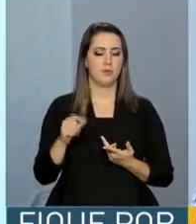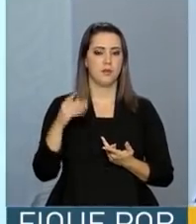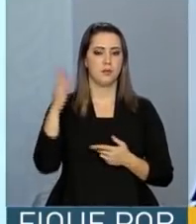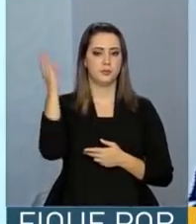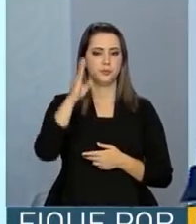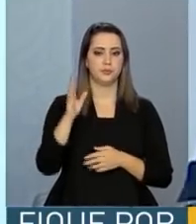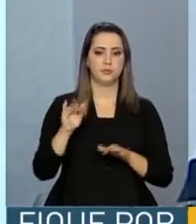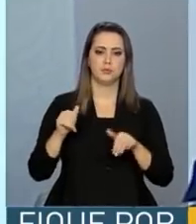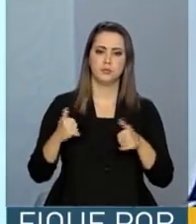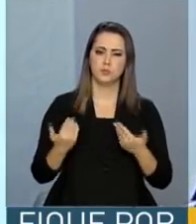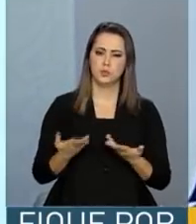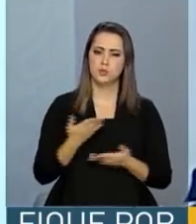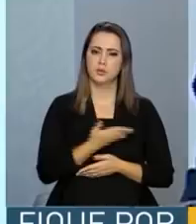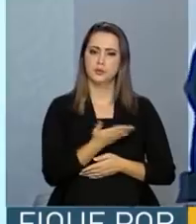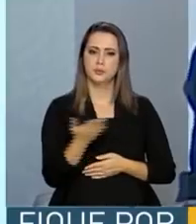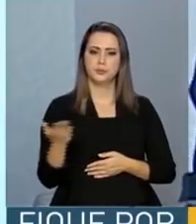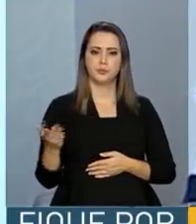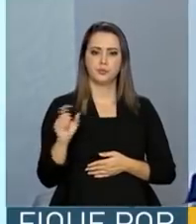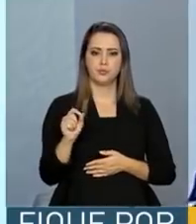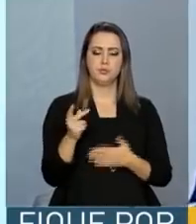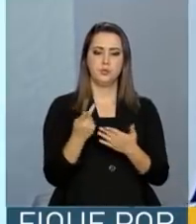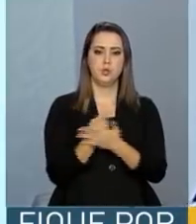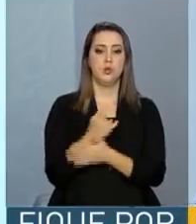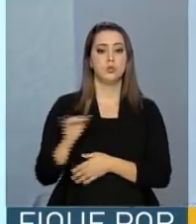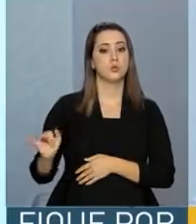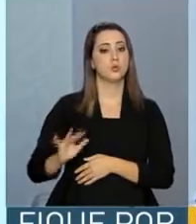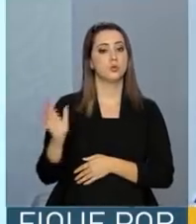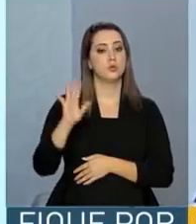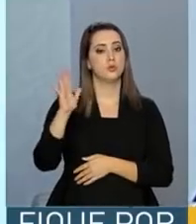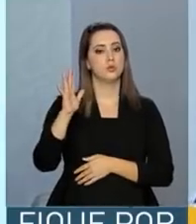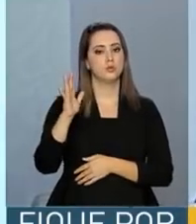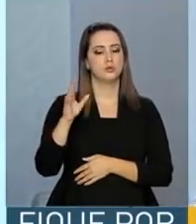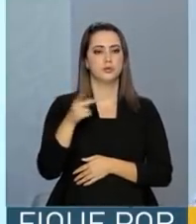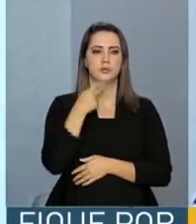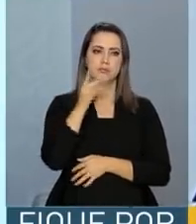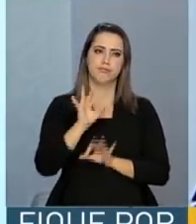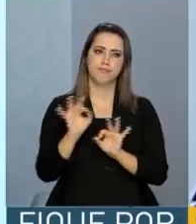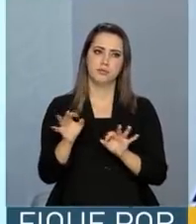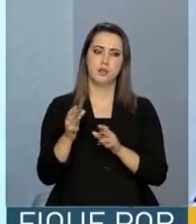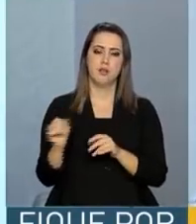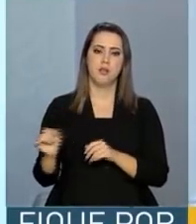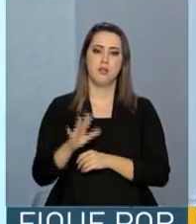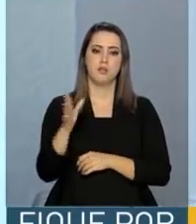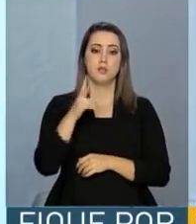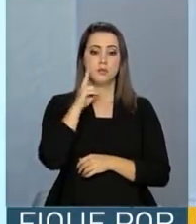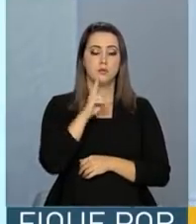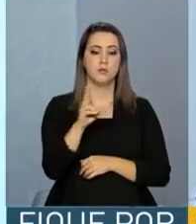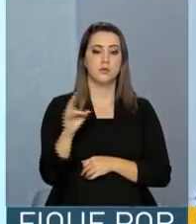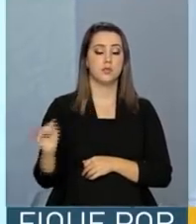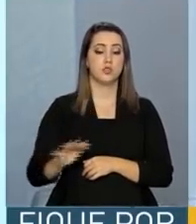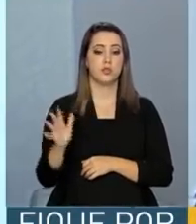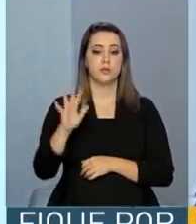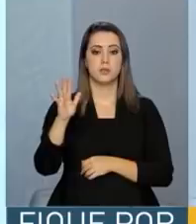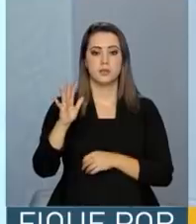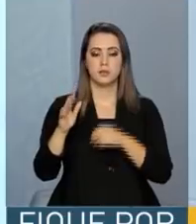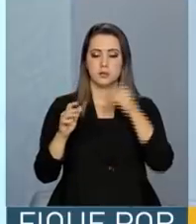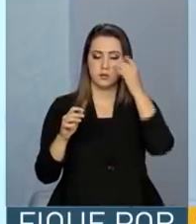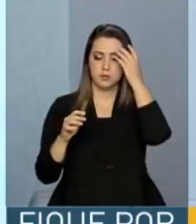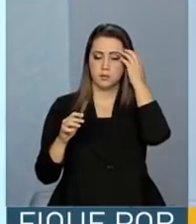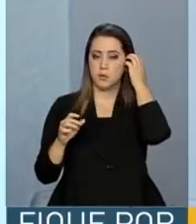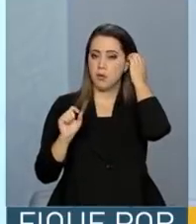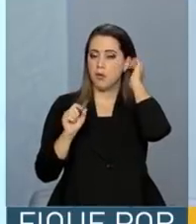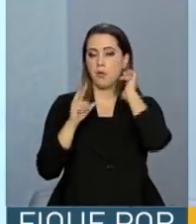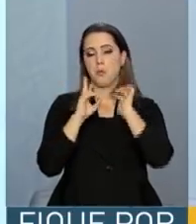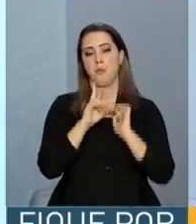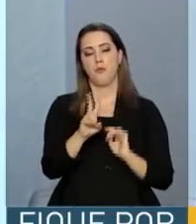brasil e com isto vocês vejam o que aconteceu com a inflação boa visibilidade veja o que aconteceu com a inflação vejam o